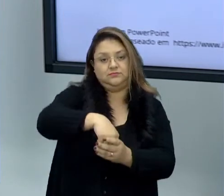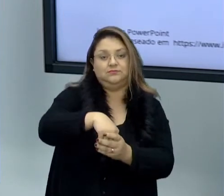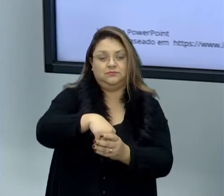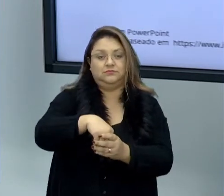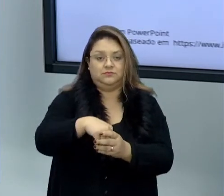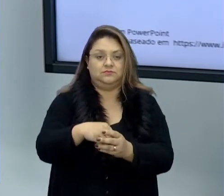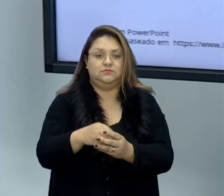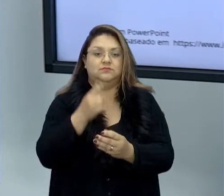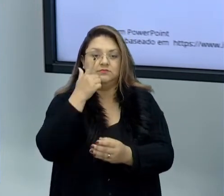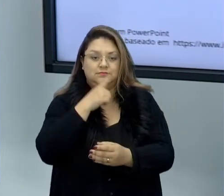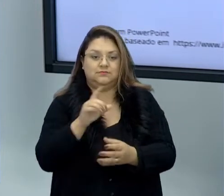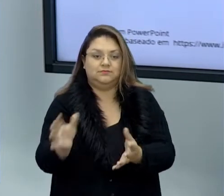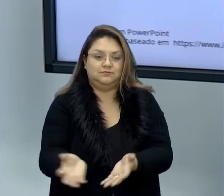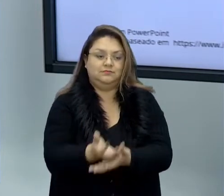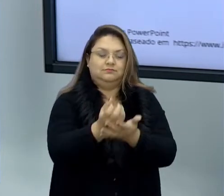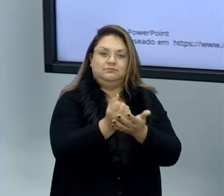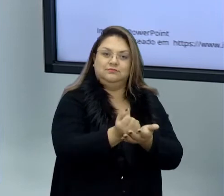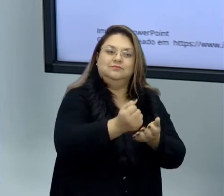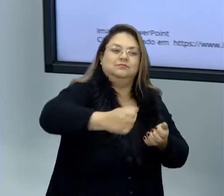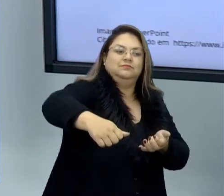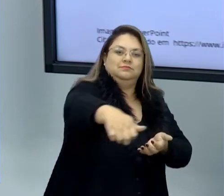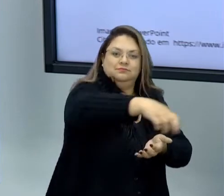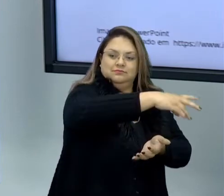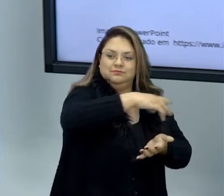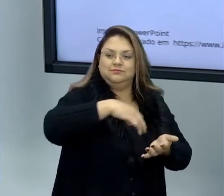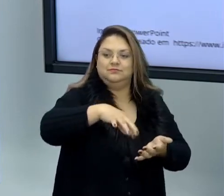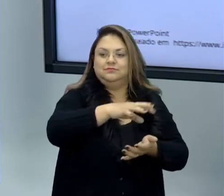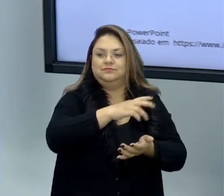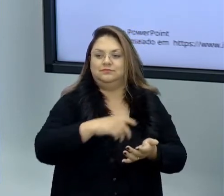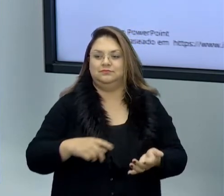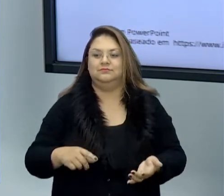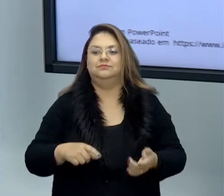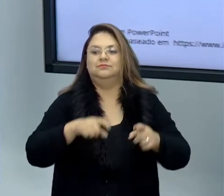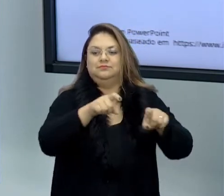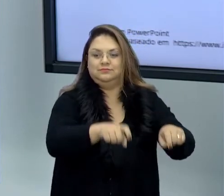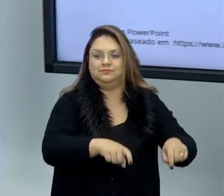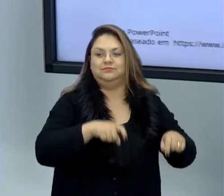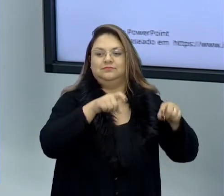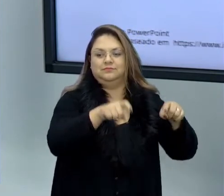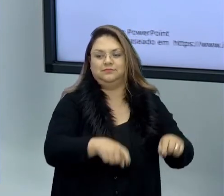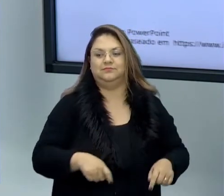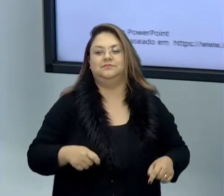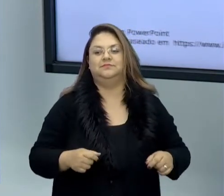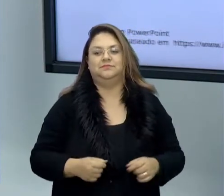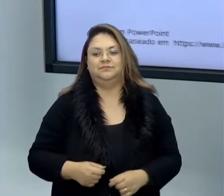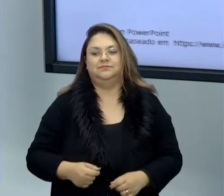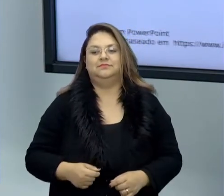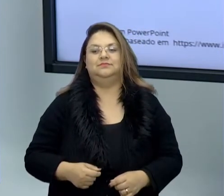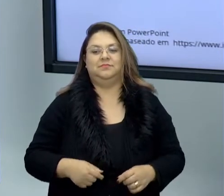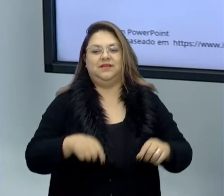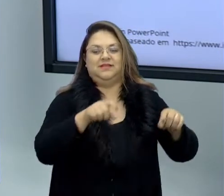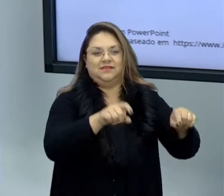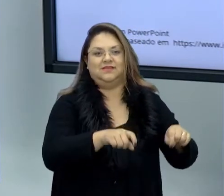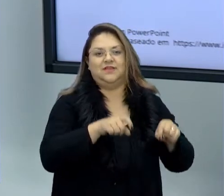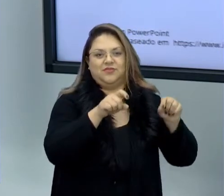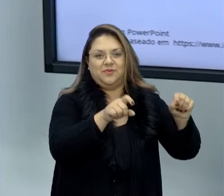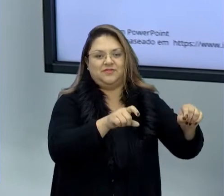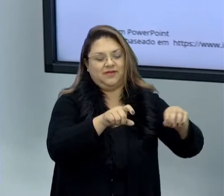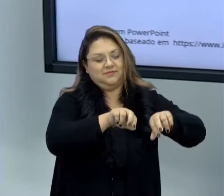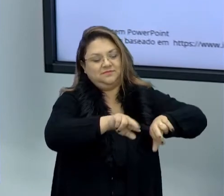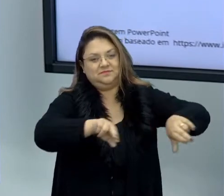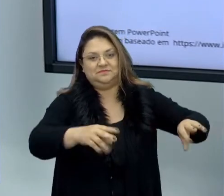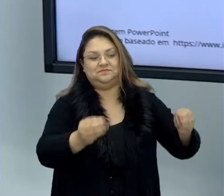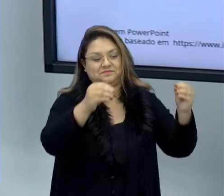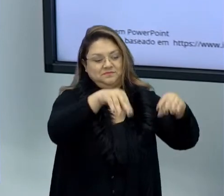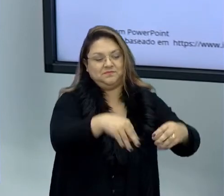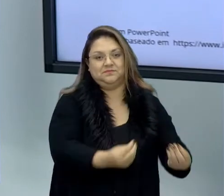onde estavam as galinhas? Vão plantar a horta, tá? Então, esse fertilizante natural aí é